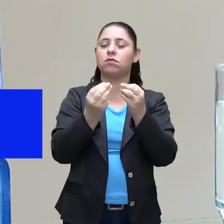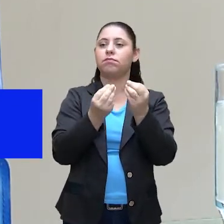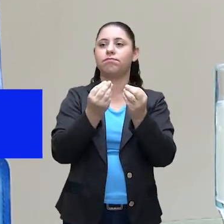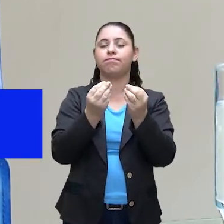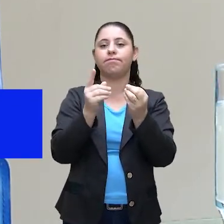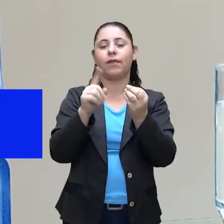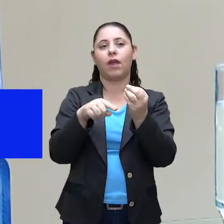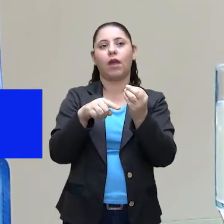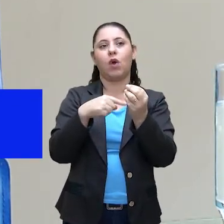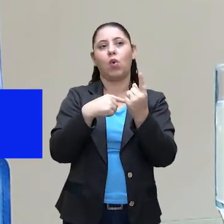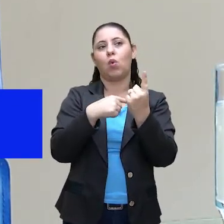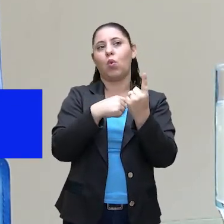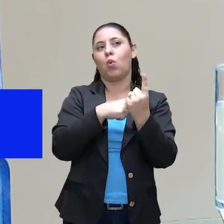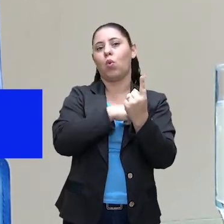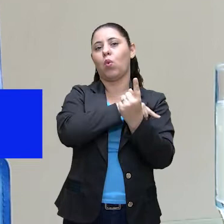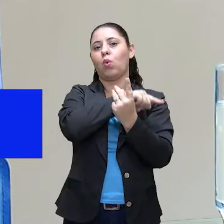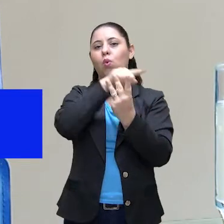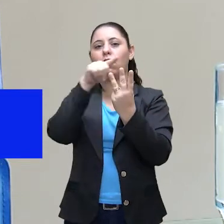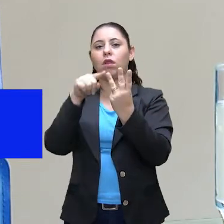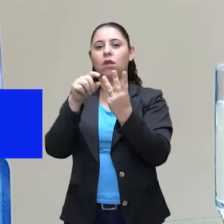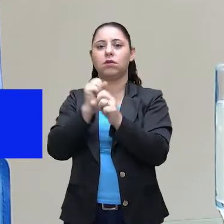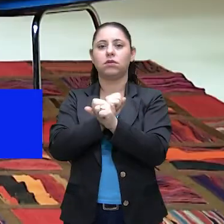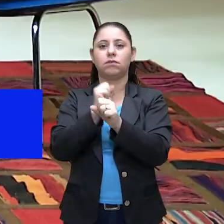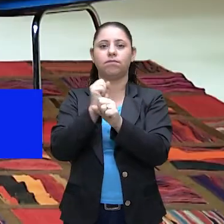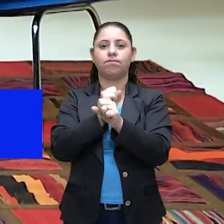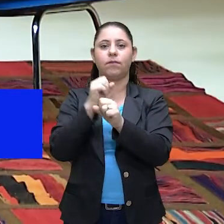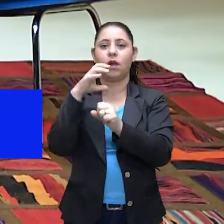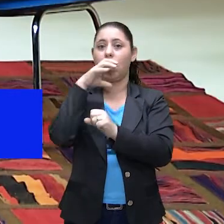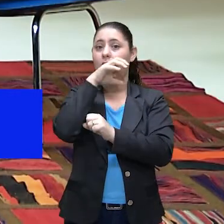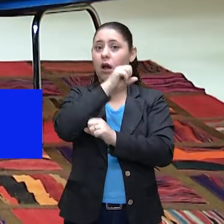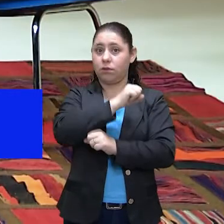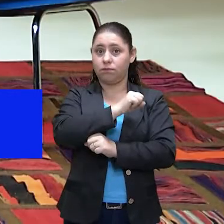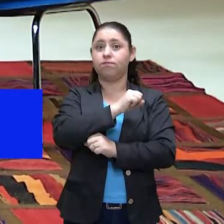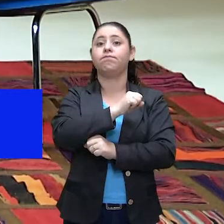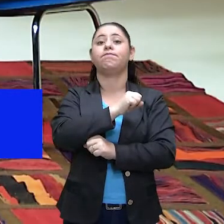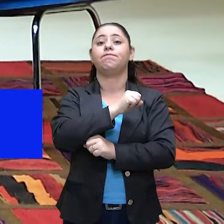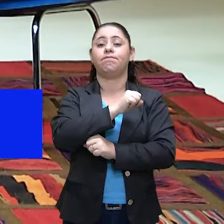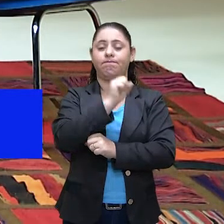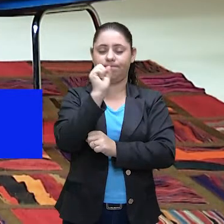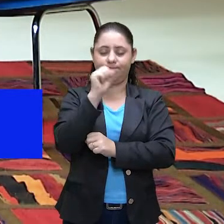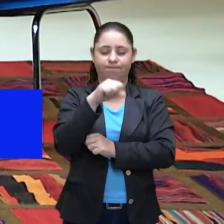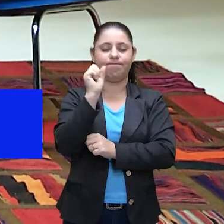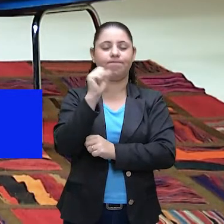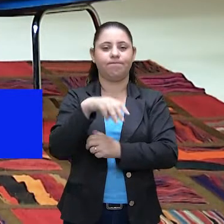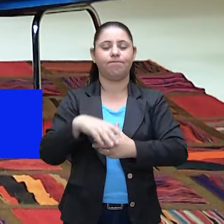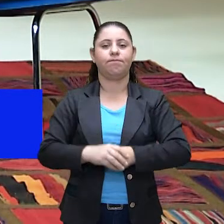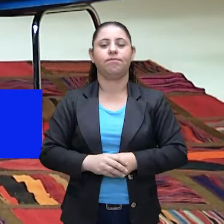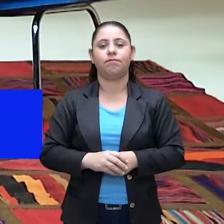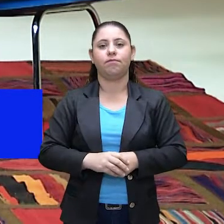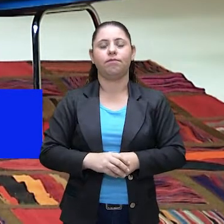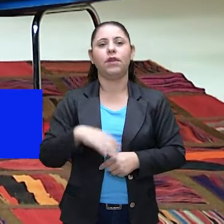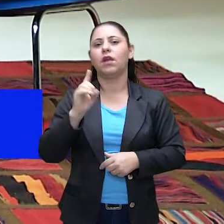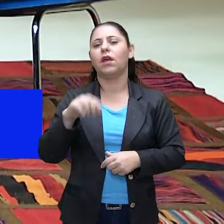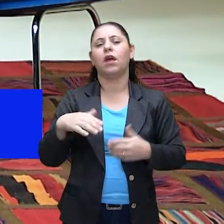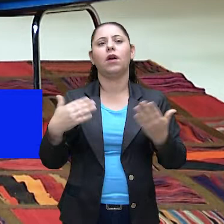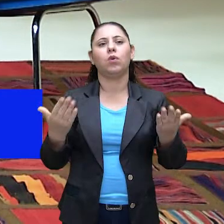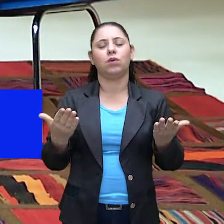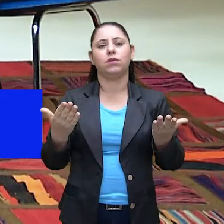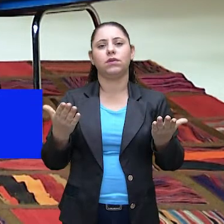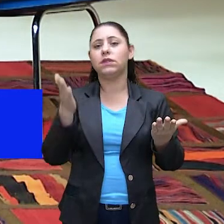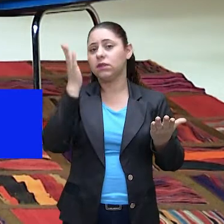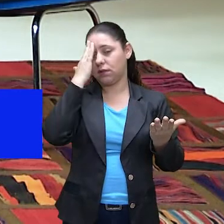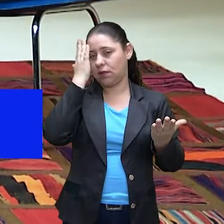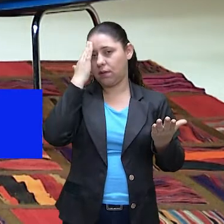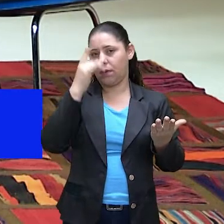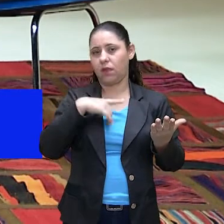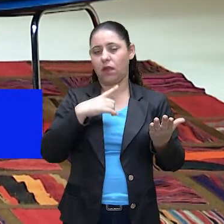se organizar entre 1 a 3 anos. Né? É rápido, né? Sim, sim. E no caso que